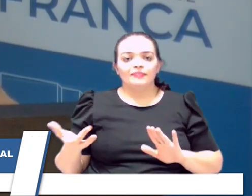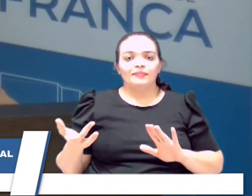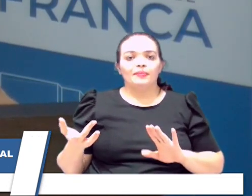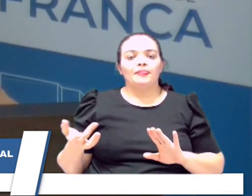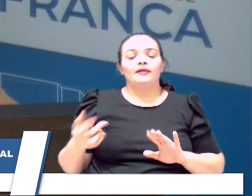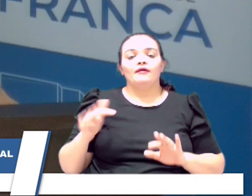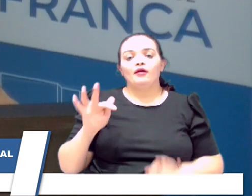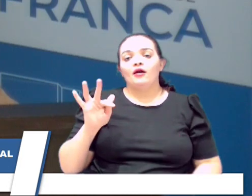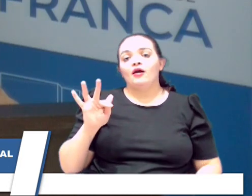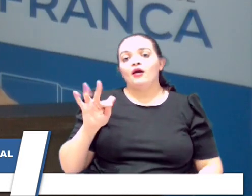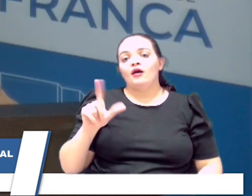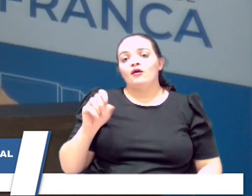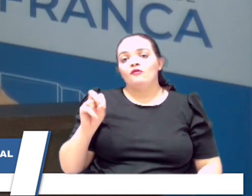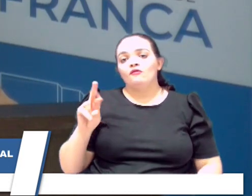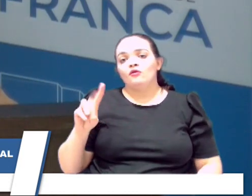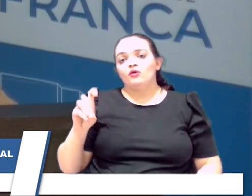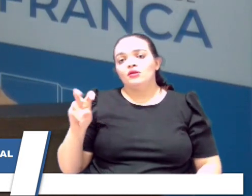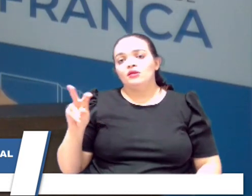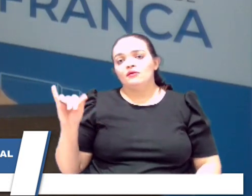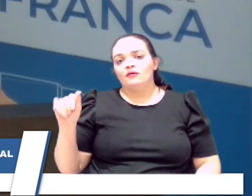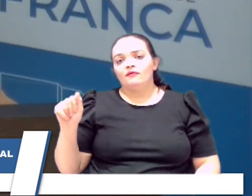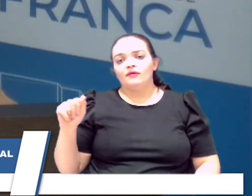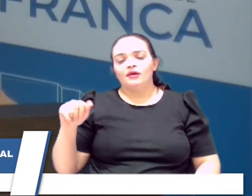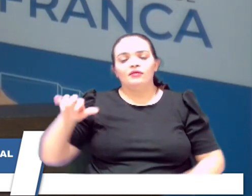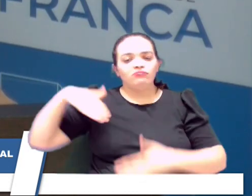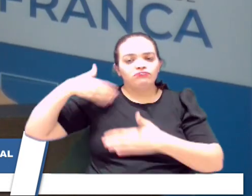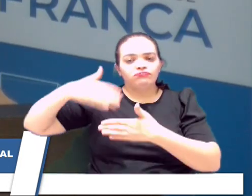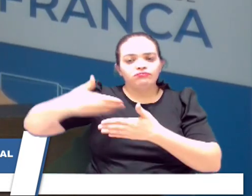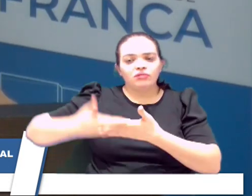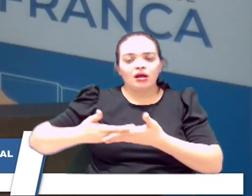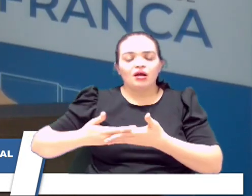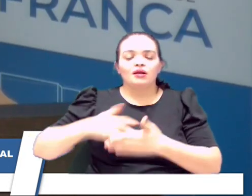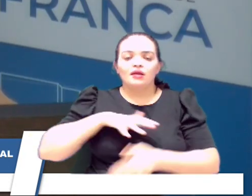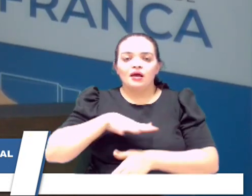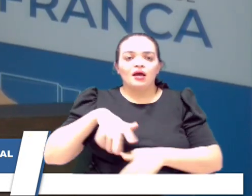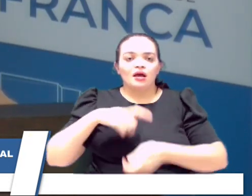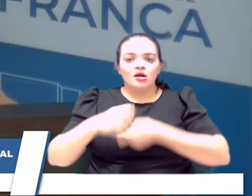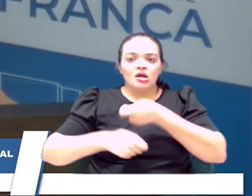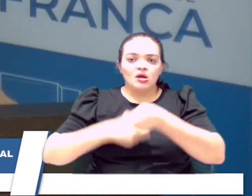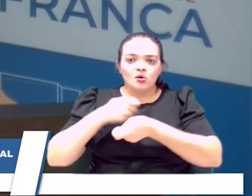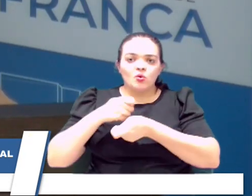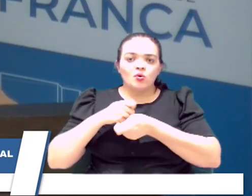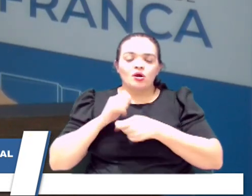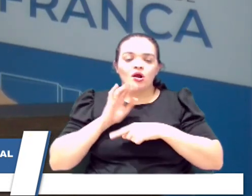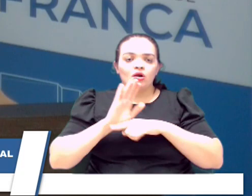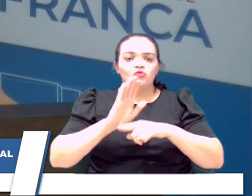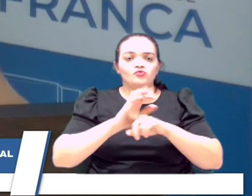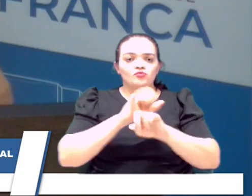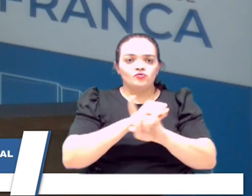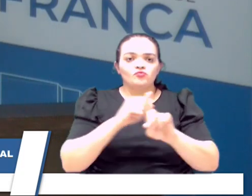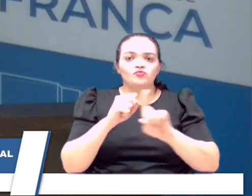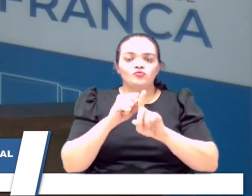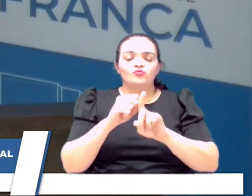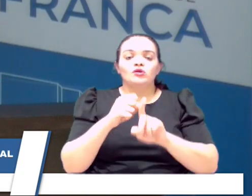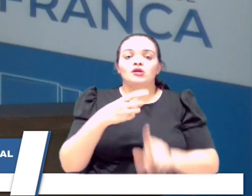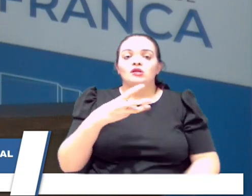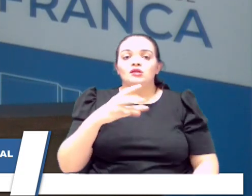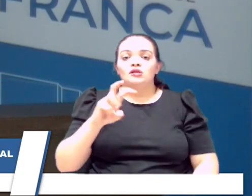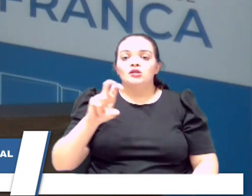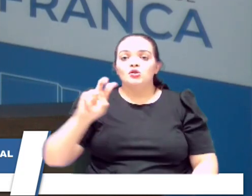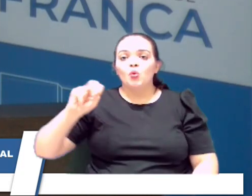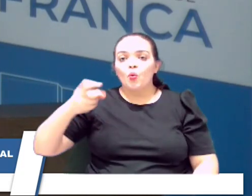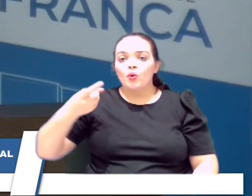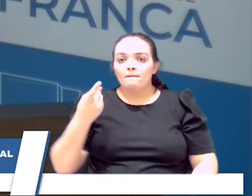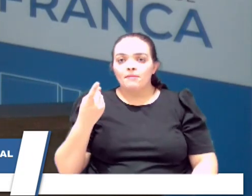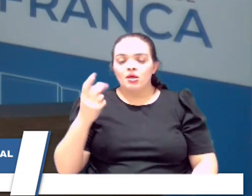da Vida hoje, resumindo todo o seu trabalho de potencial econômico sendo revertido para a população, é de R$350 mil